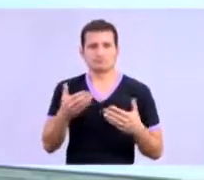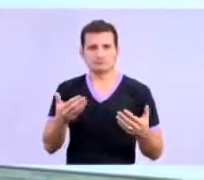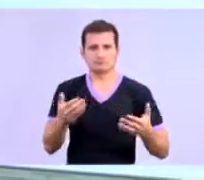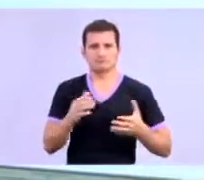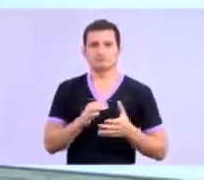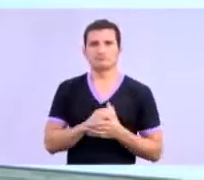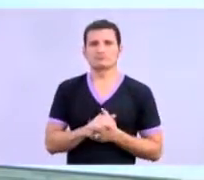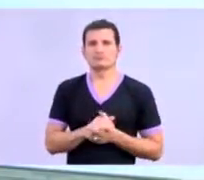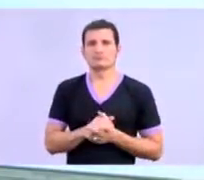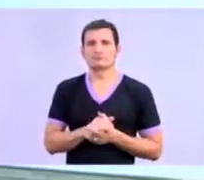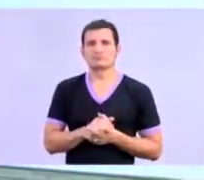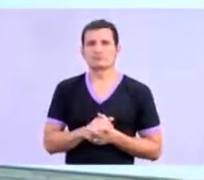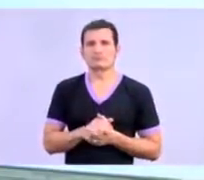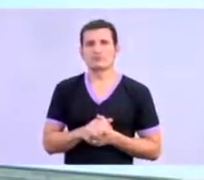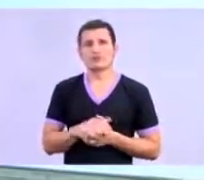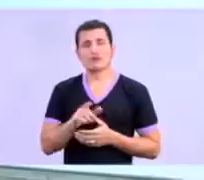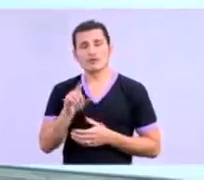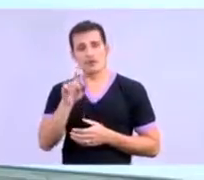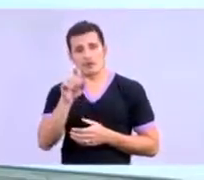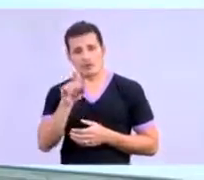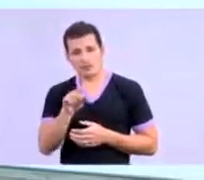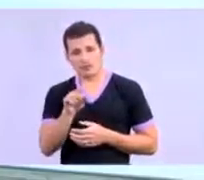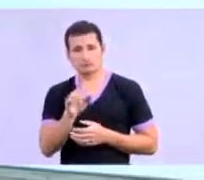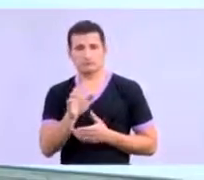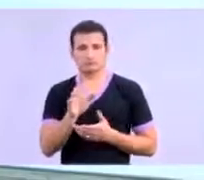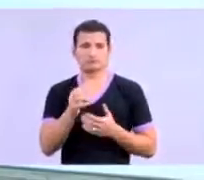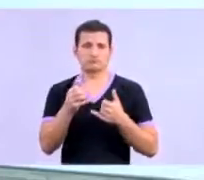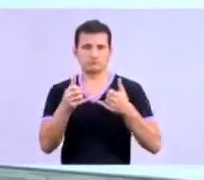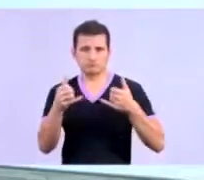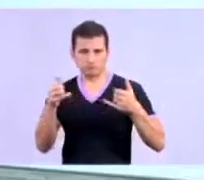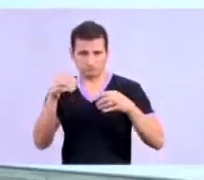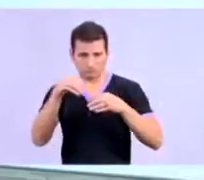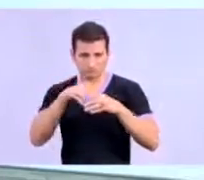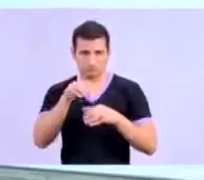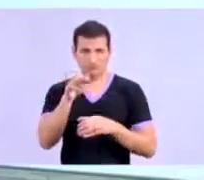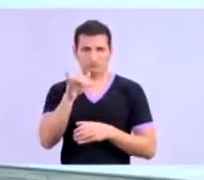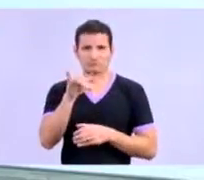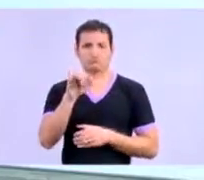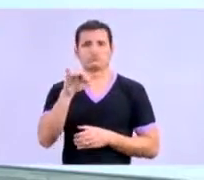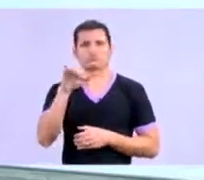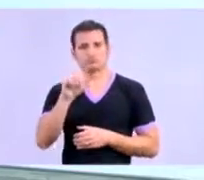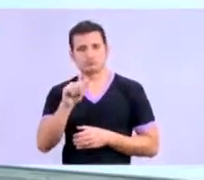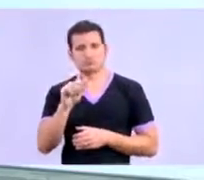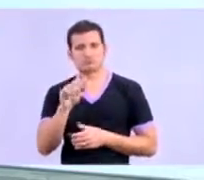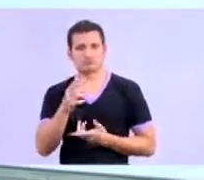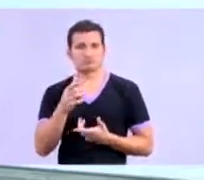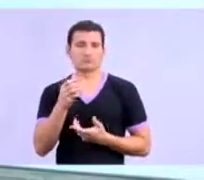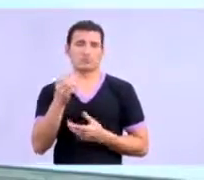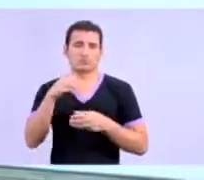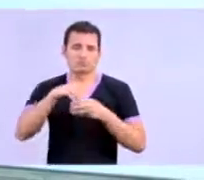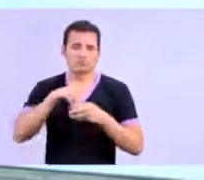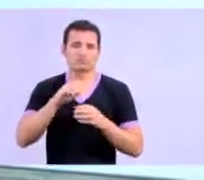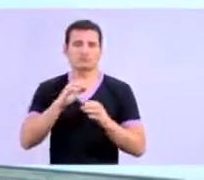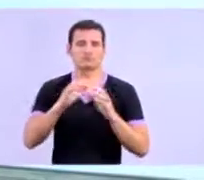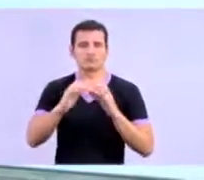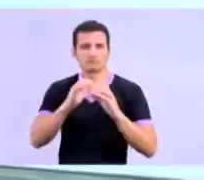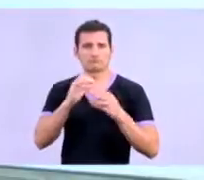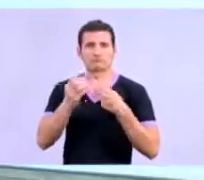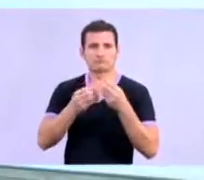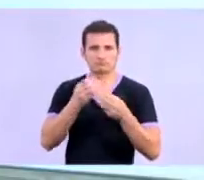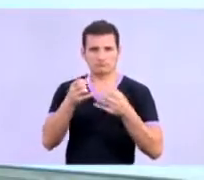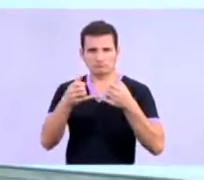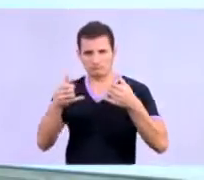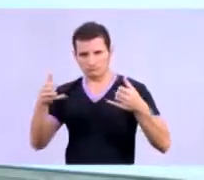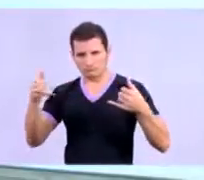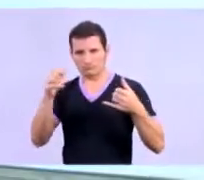são isso que acontece, são essas, vamos dizer assim, as unidades de comunicação na camada